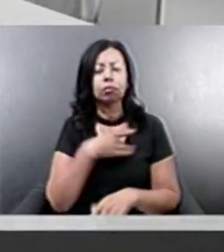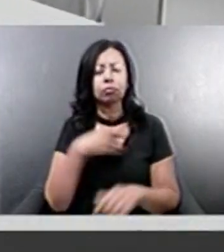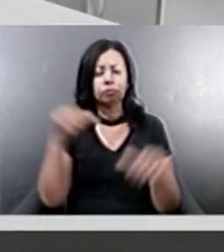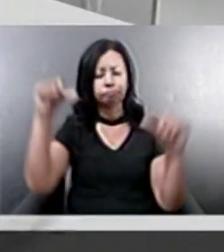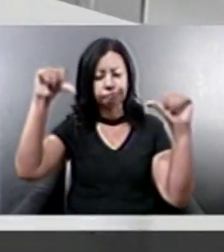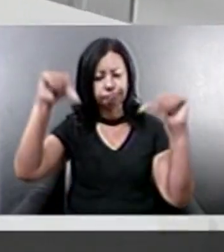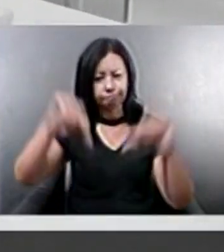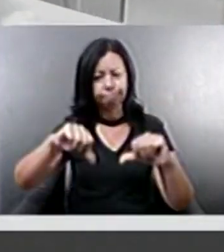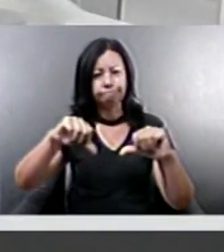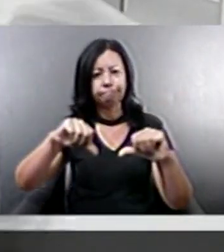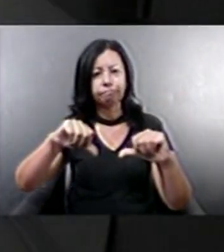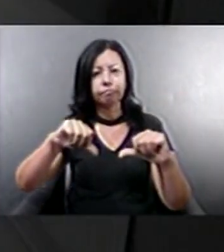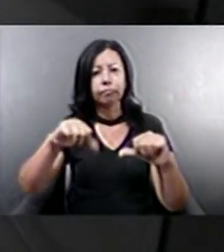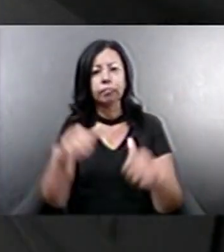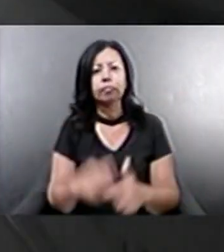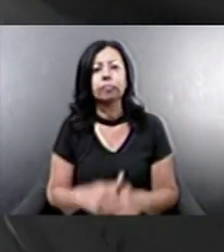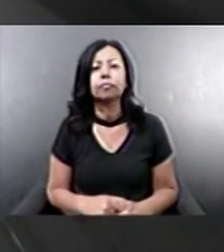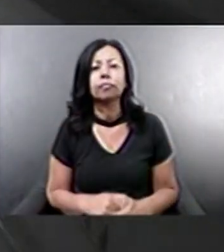péssimas condições.